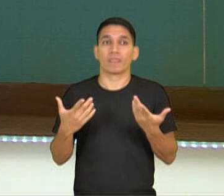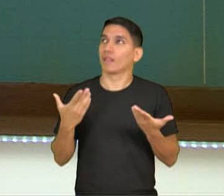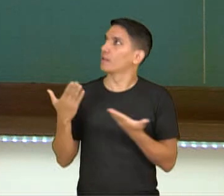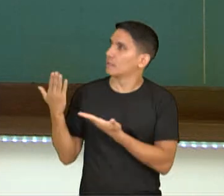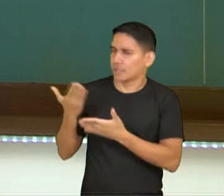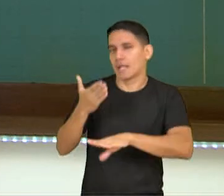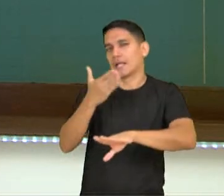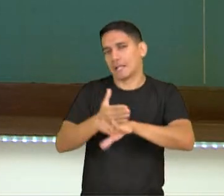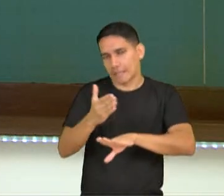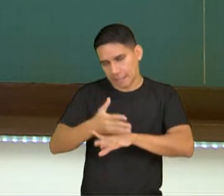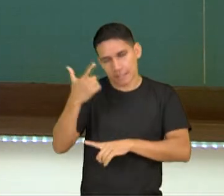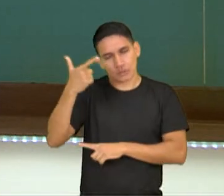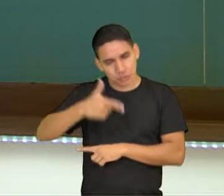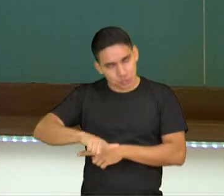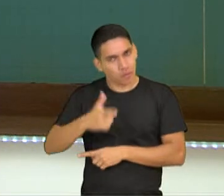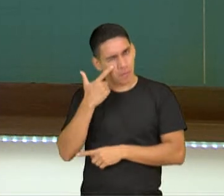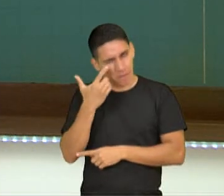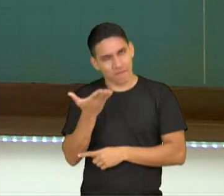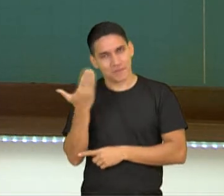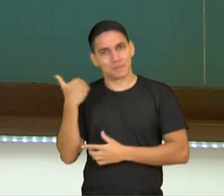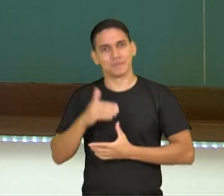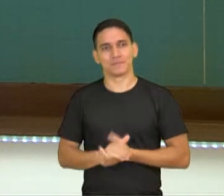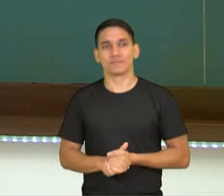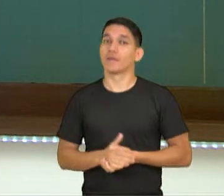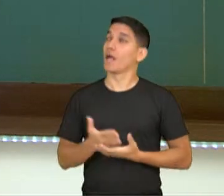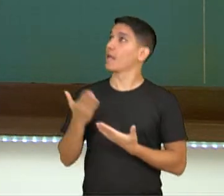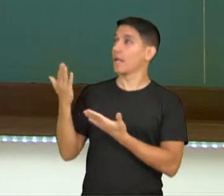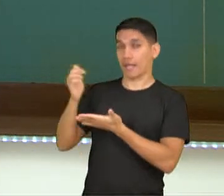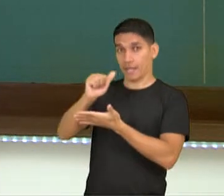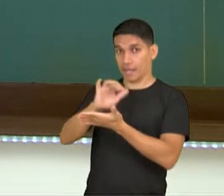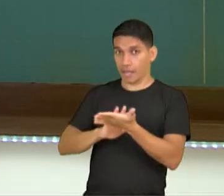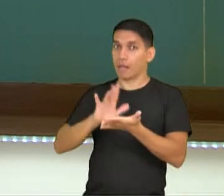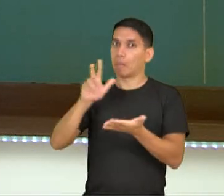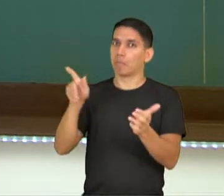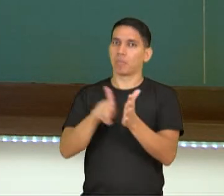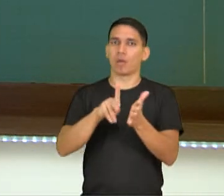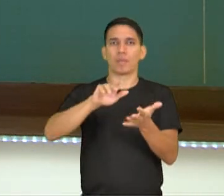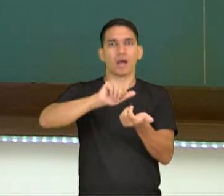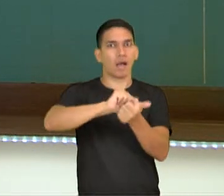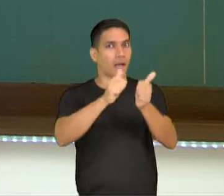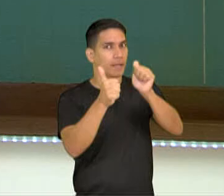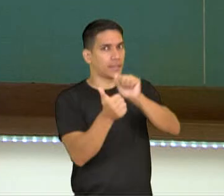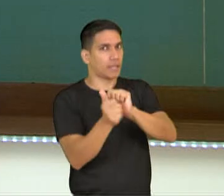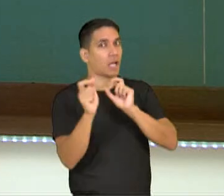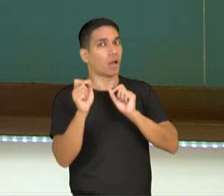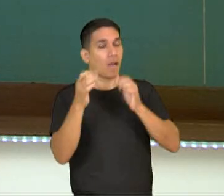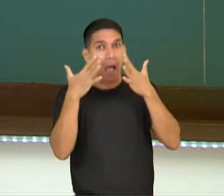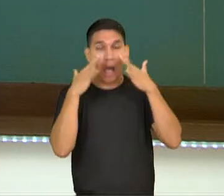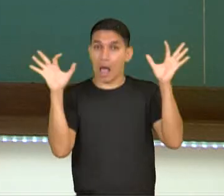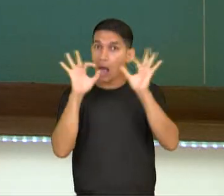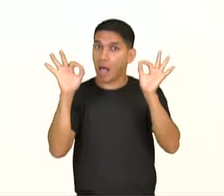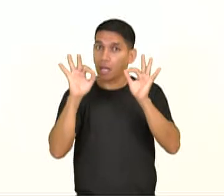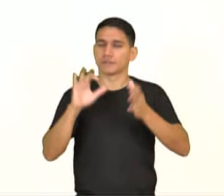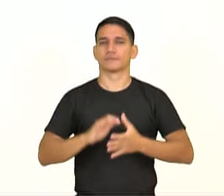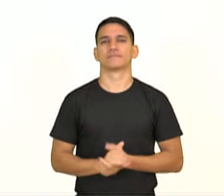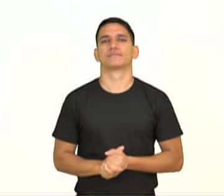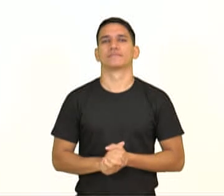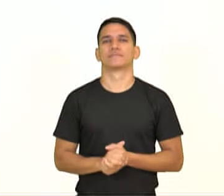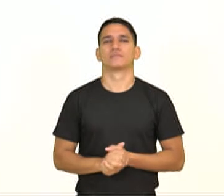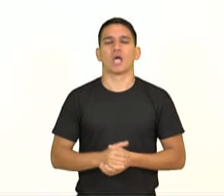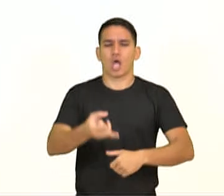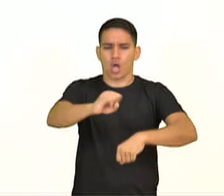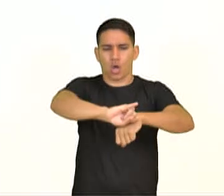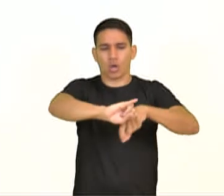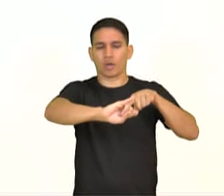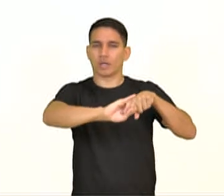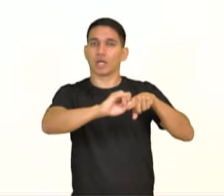bora praticar mais um pouquinho? Vamos lá? Então, aqui nós temos um exercício adaptado, tá bom? Prestem bastante atenção aí. Um